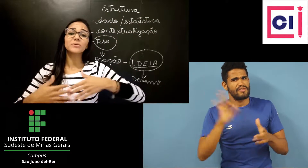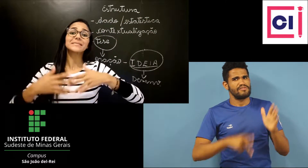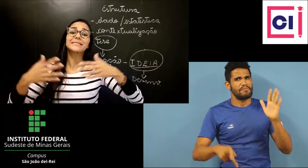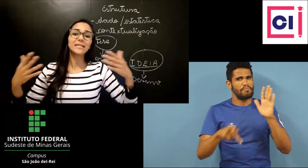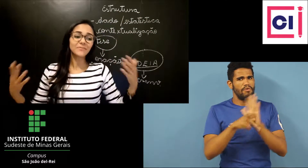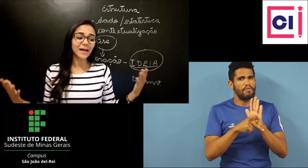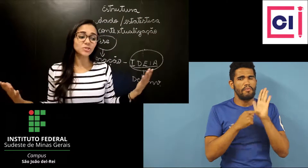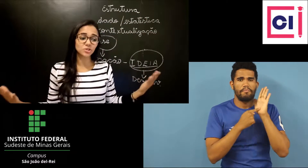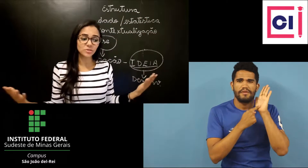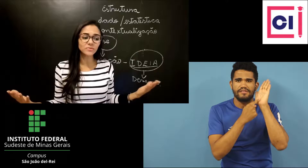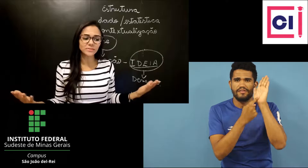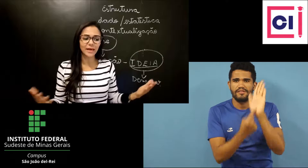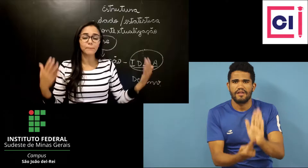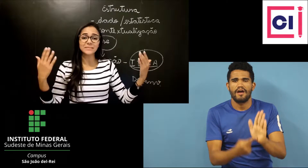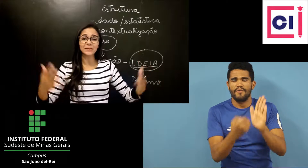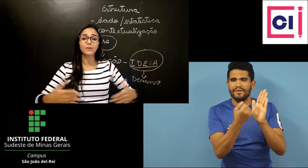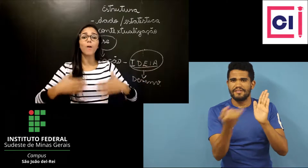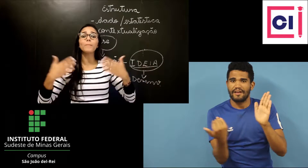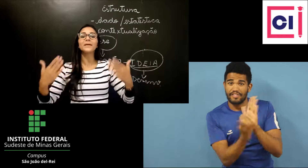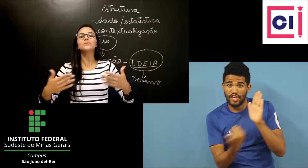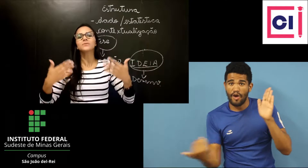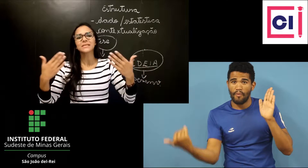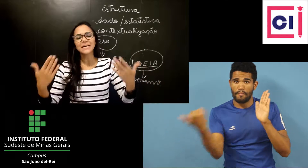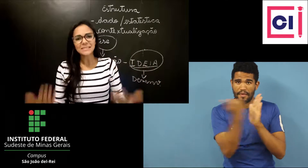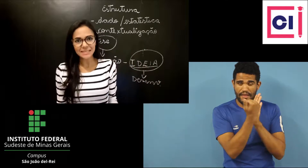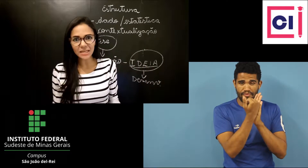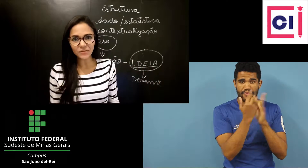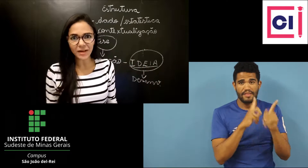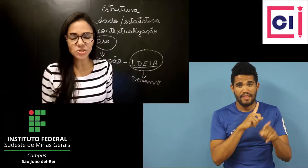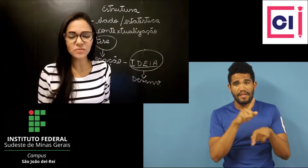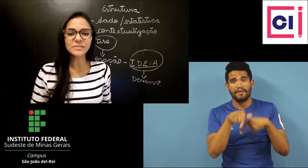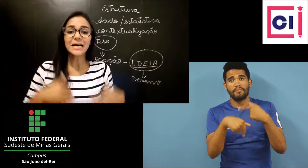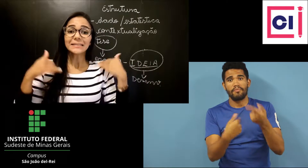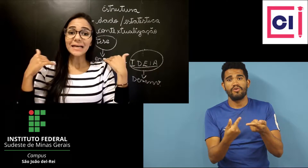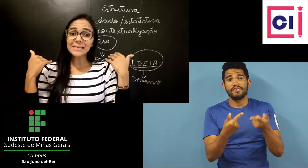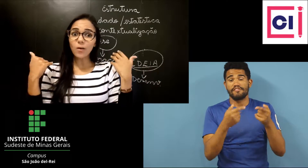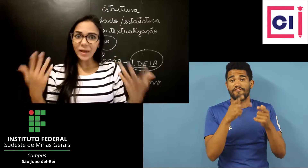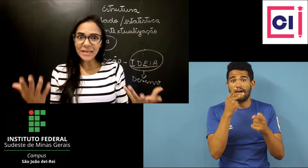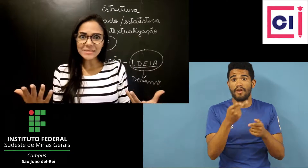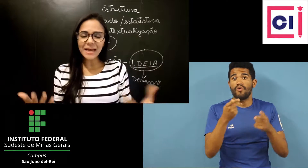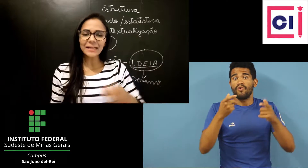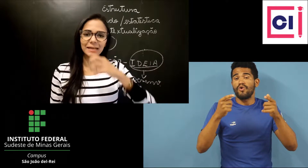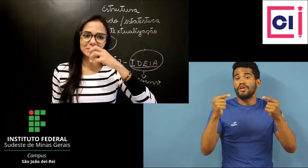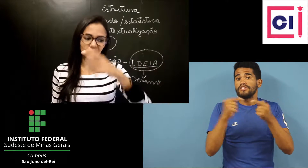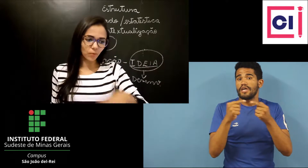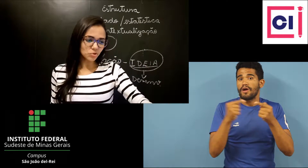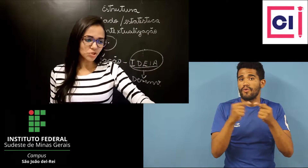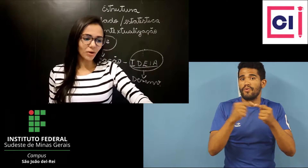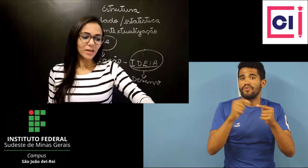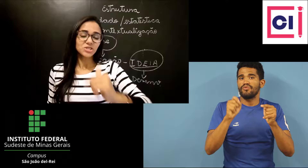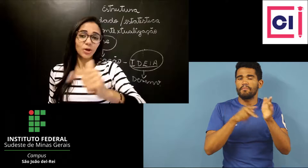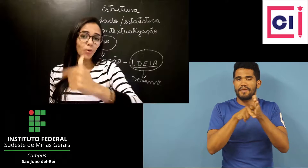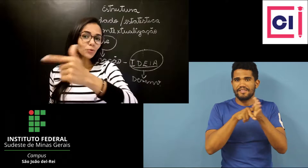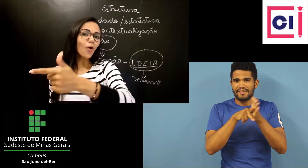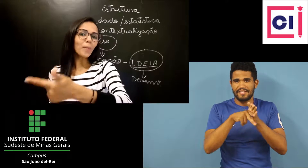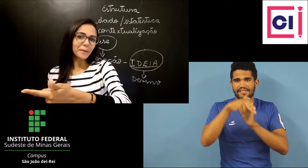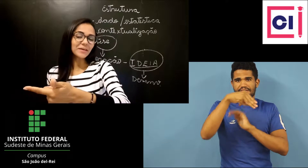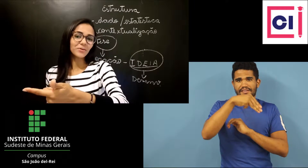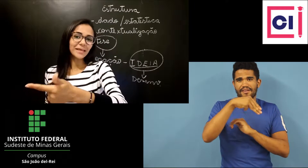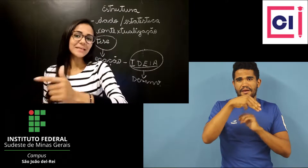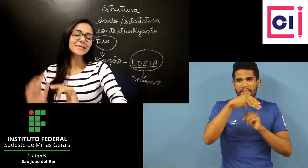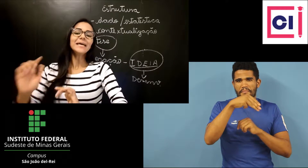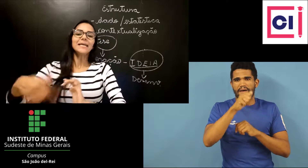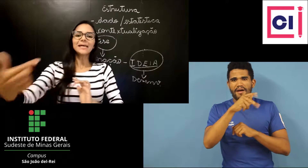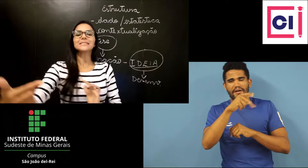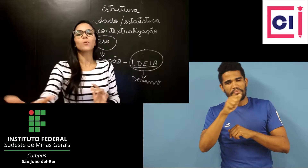apresentado números significativos, né, apresentado aumentos significativos. Na sequência, ela traz a fonte, de acordo com o mapa